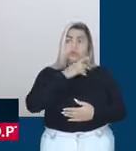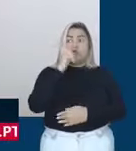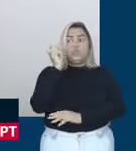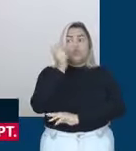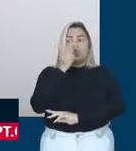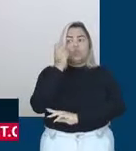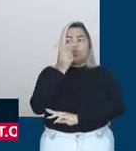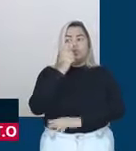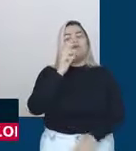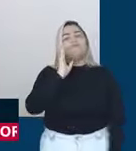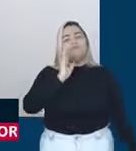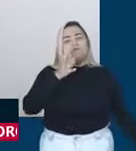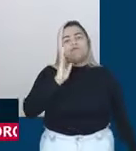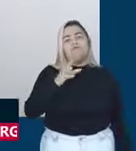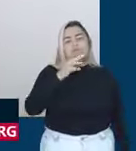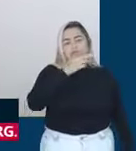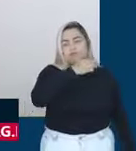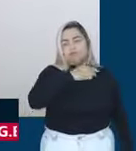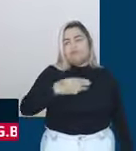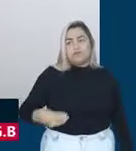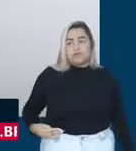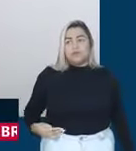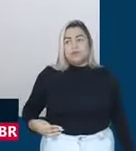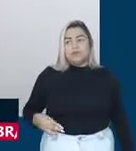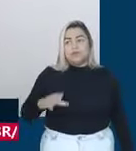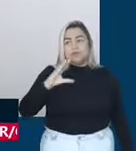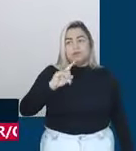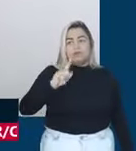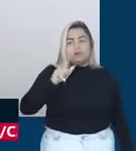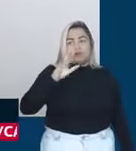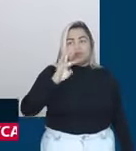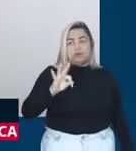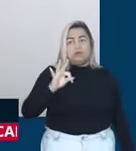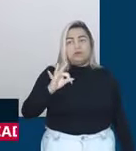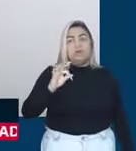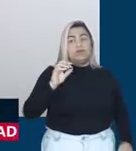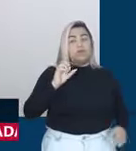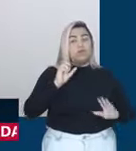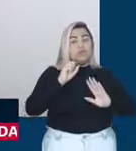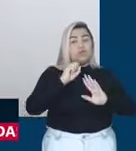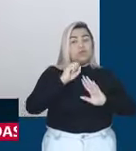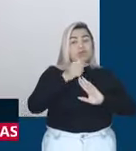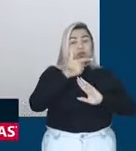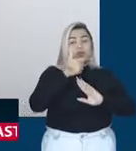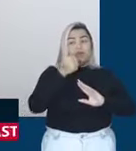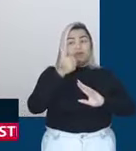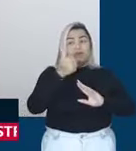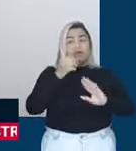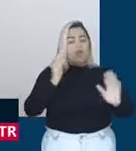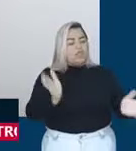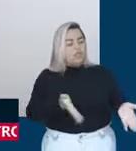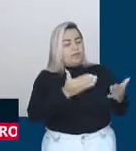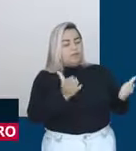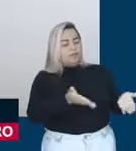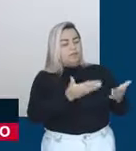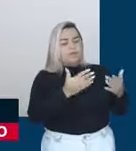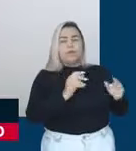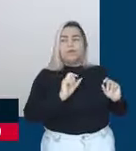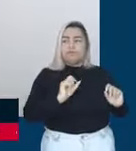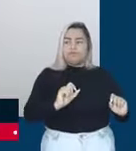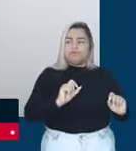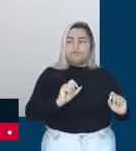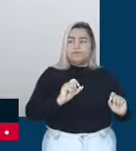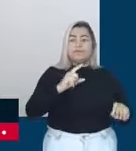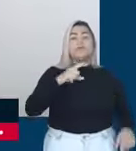foi ministro, ele chamou a CLT do século XXI, pai. E ele mesmo está promovendo agora, na